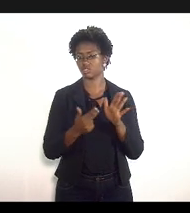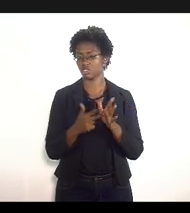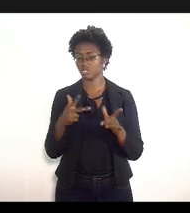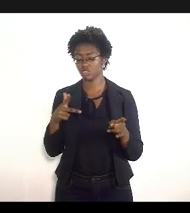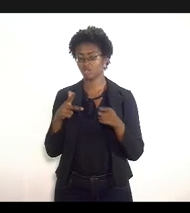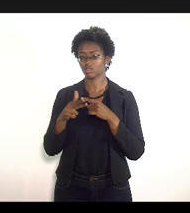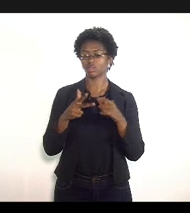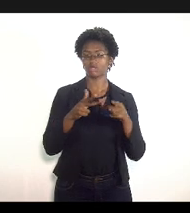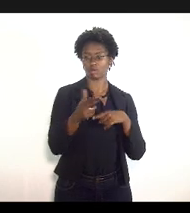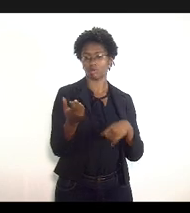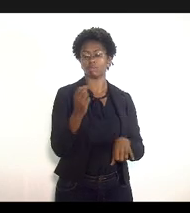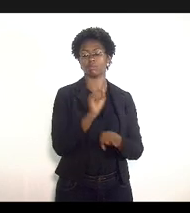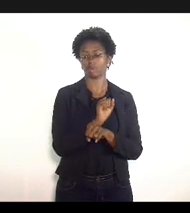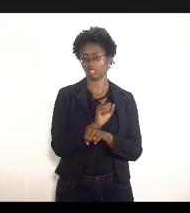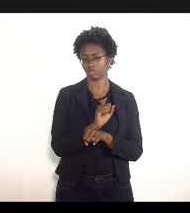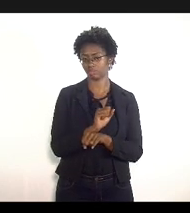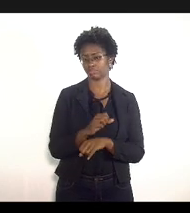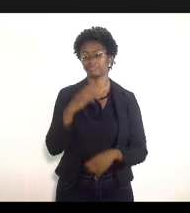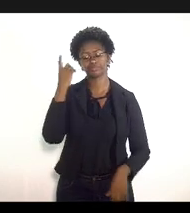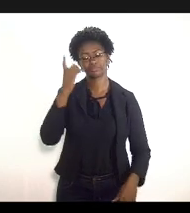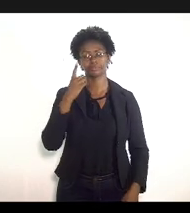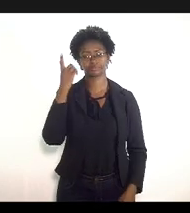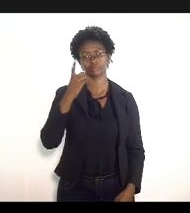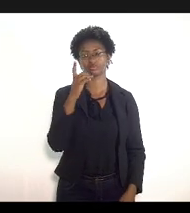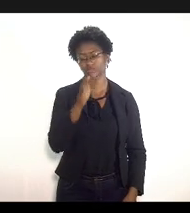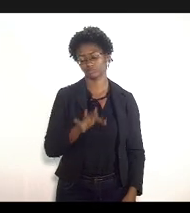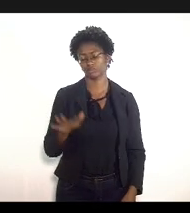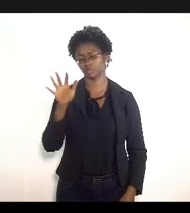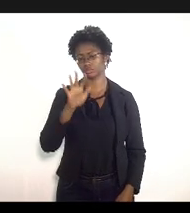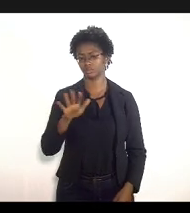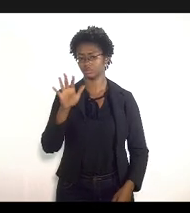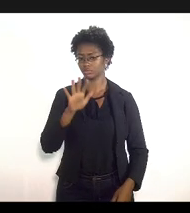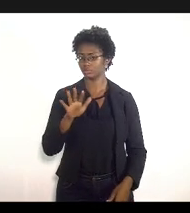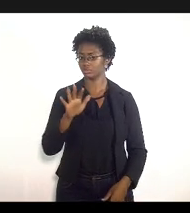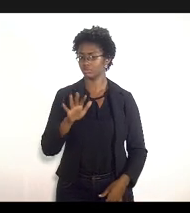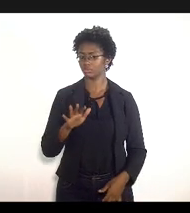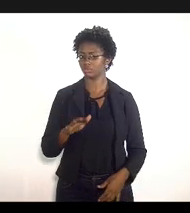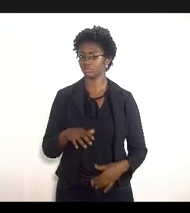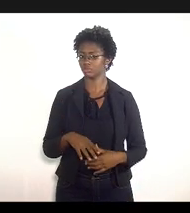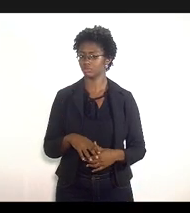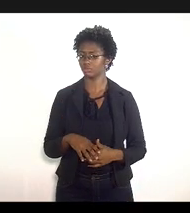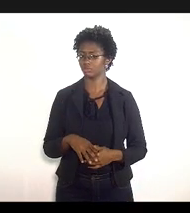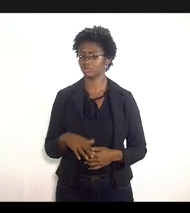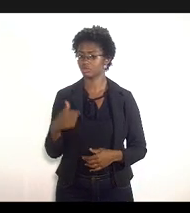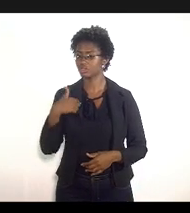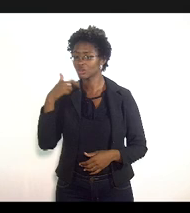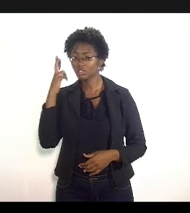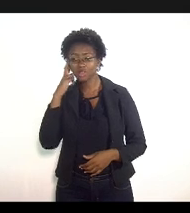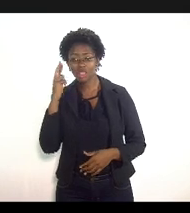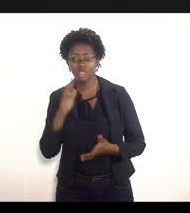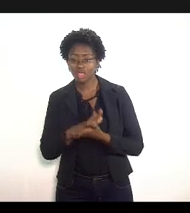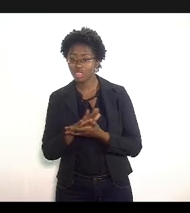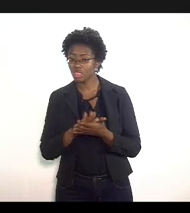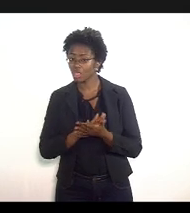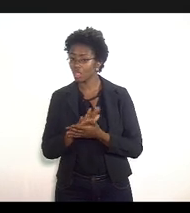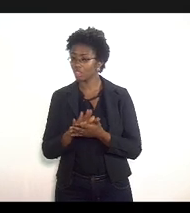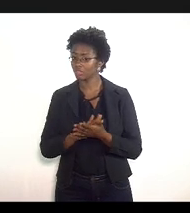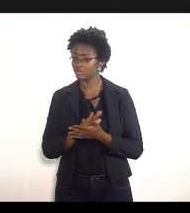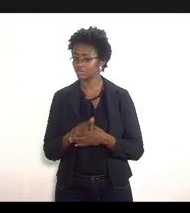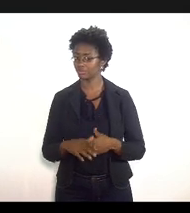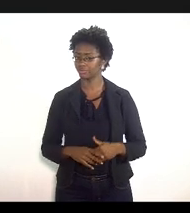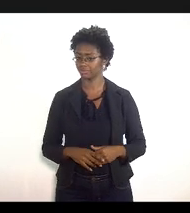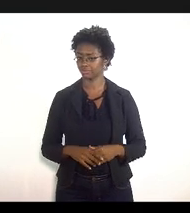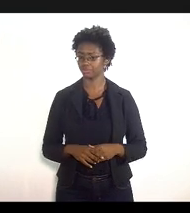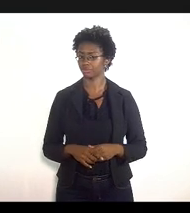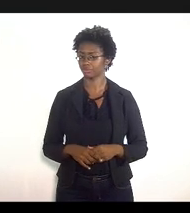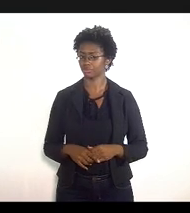suspensos. A deputada federal, Jandira Freitas... Jane, não estou conseguindo ouvir nada. A